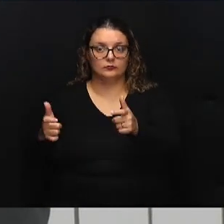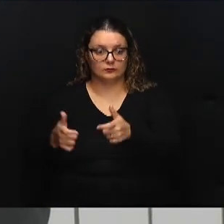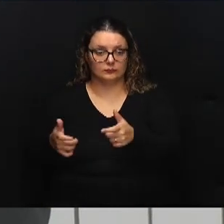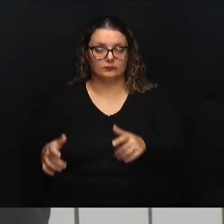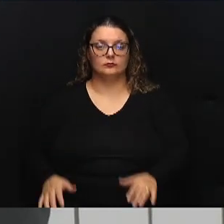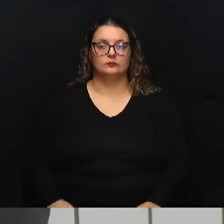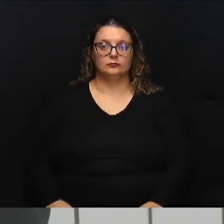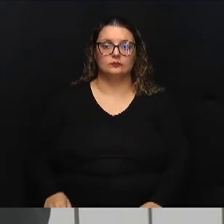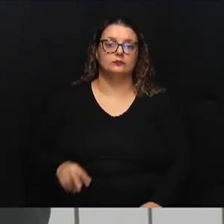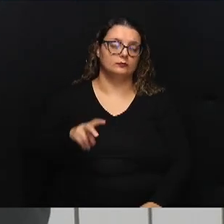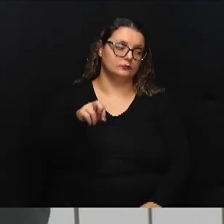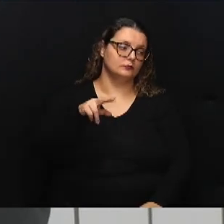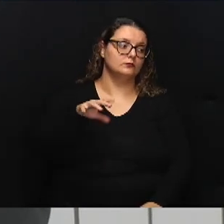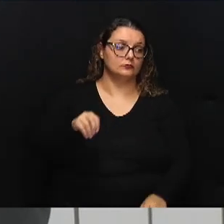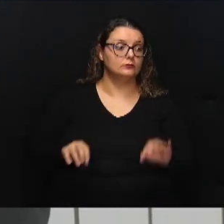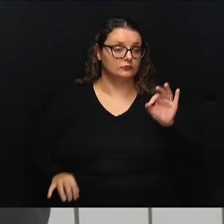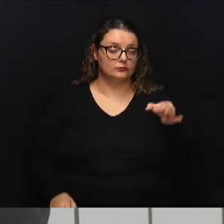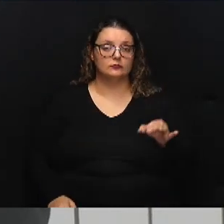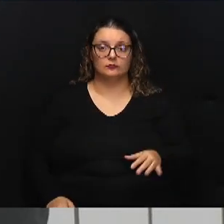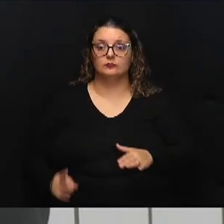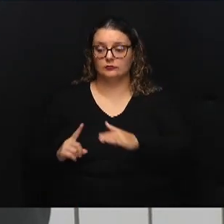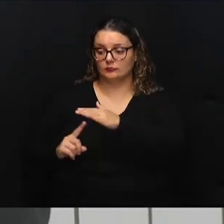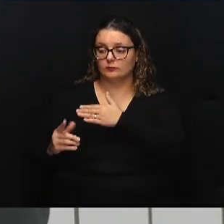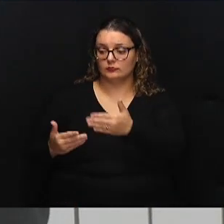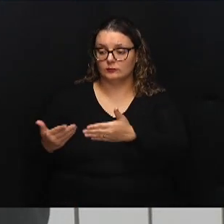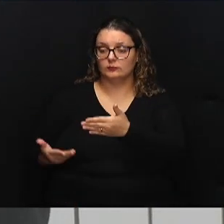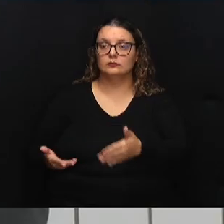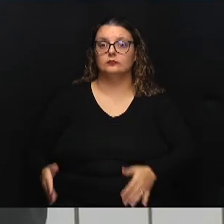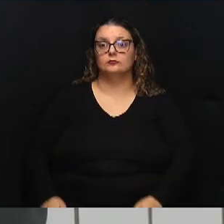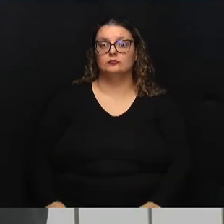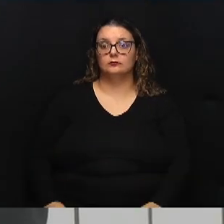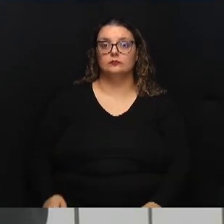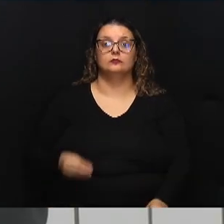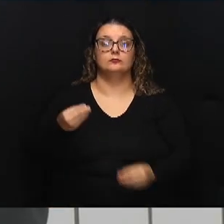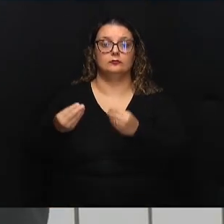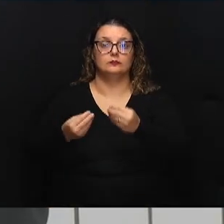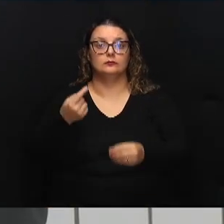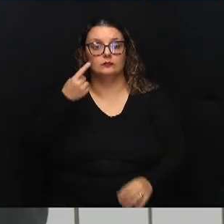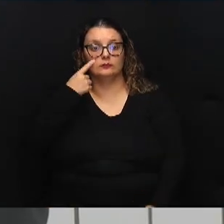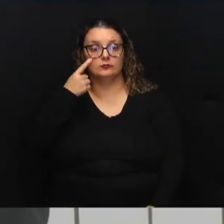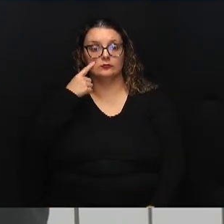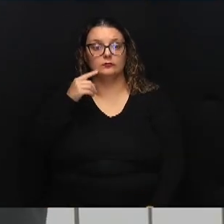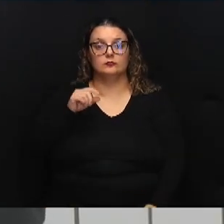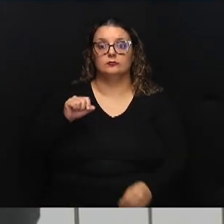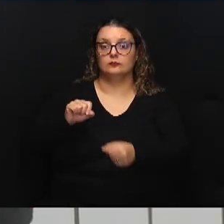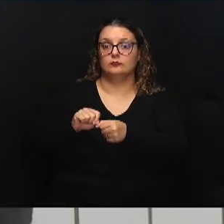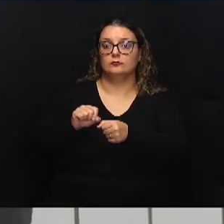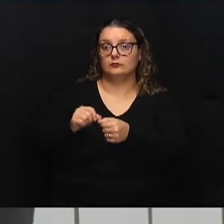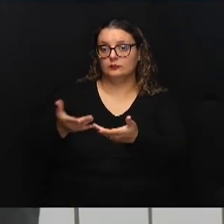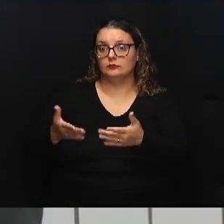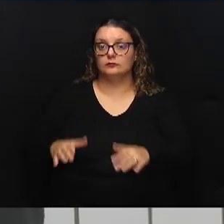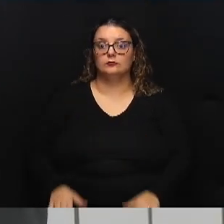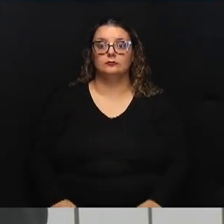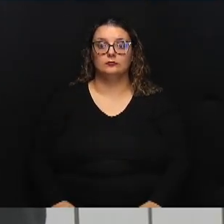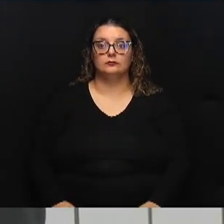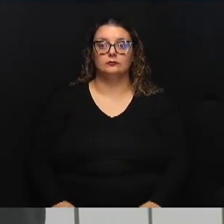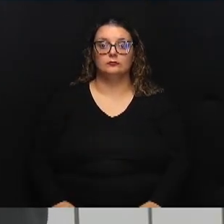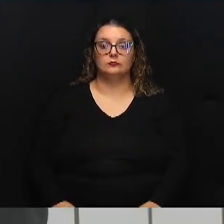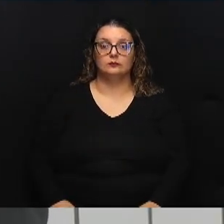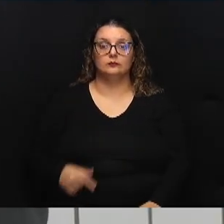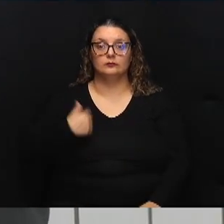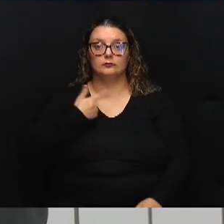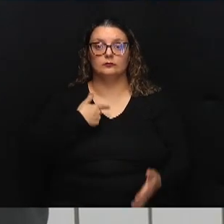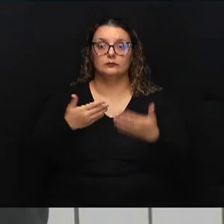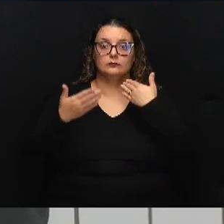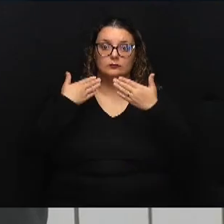de varejo, né? Prestadoras de serviço, para ver como é que pode ser feito. A gente andou